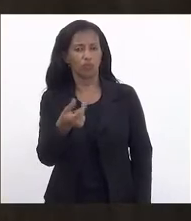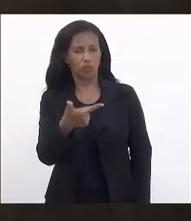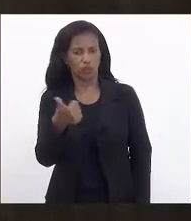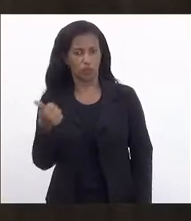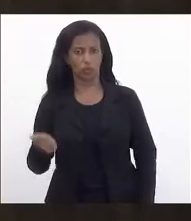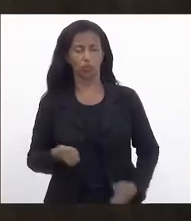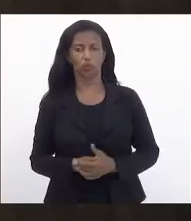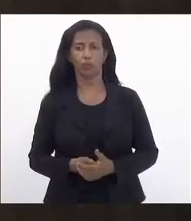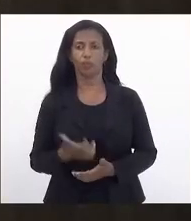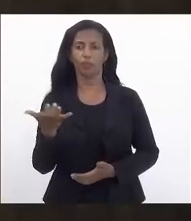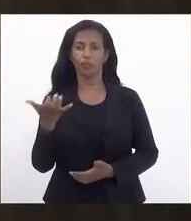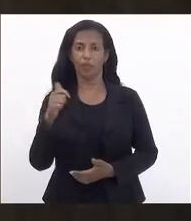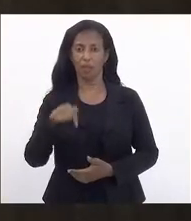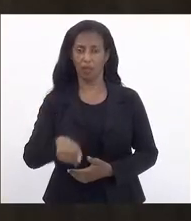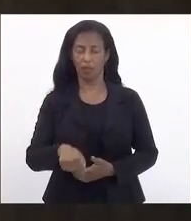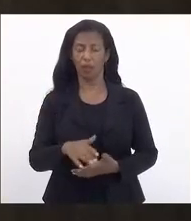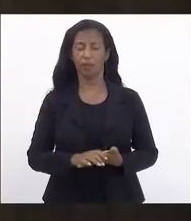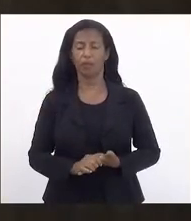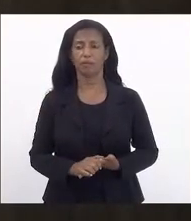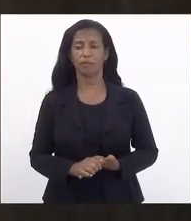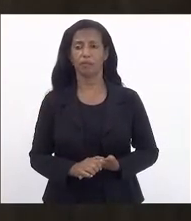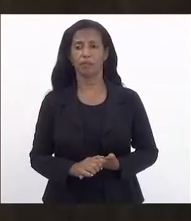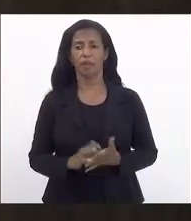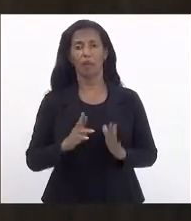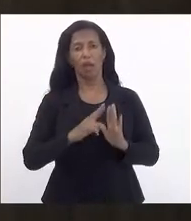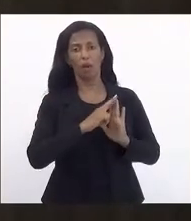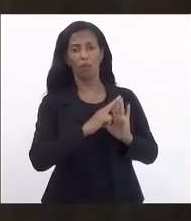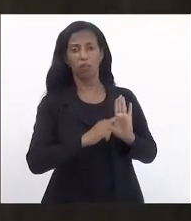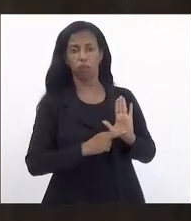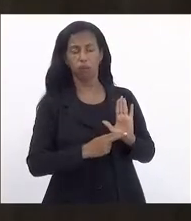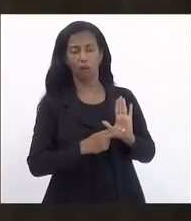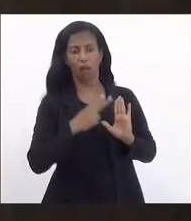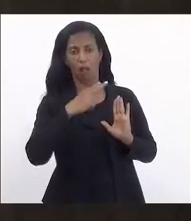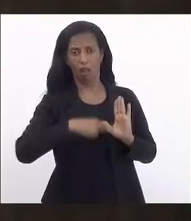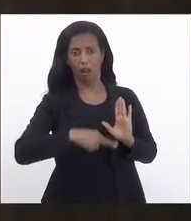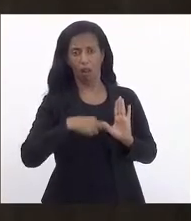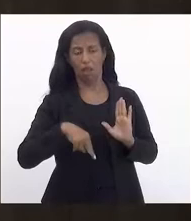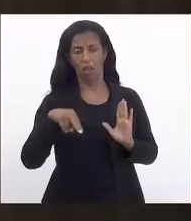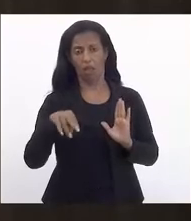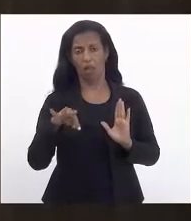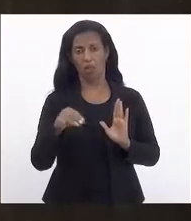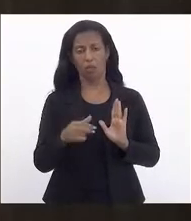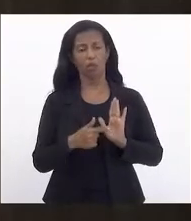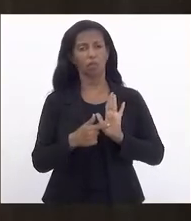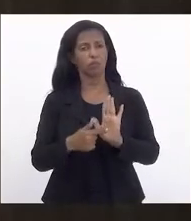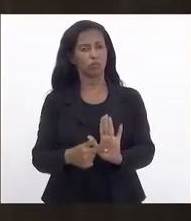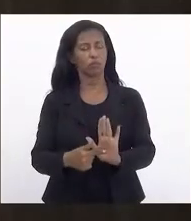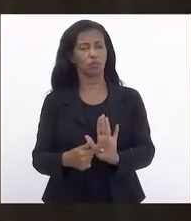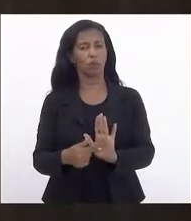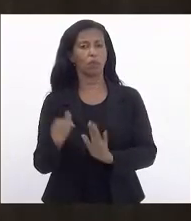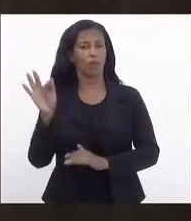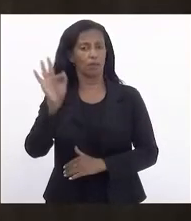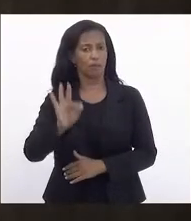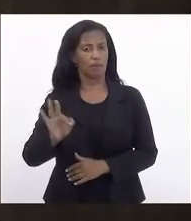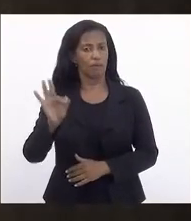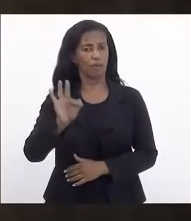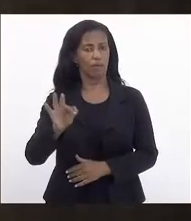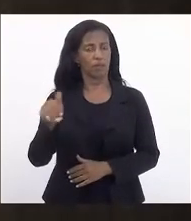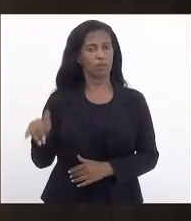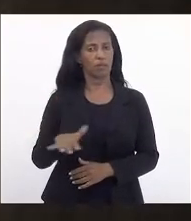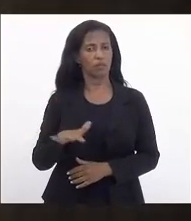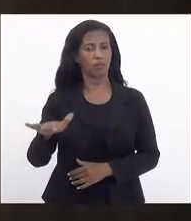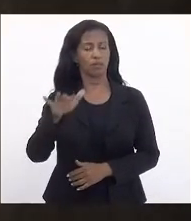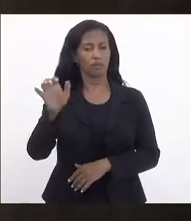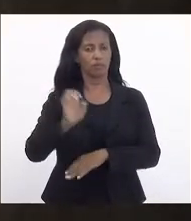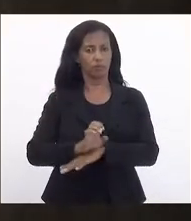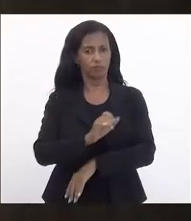quero aqui senhora presidenta ao relatar e ler essa nota apresentada pela Federação de Favelas do